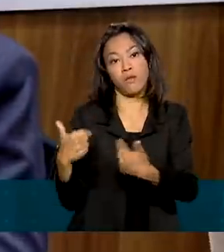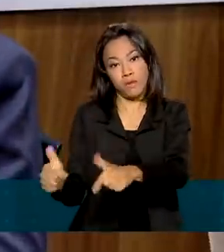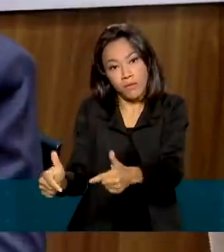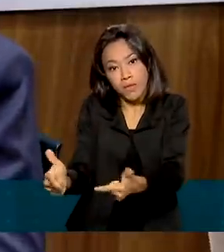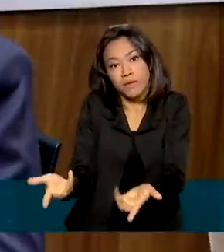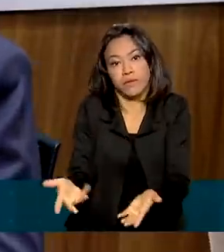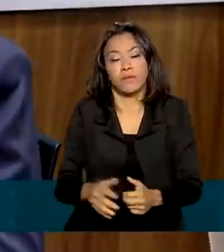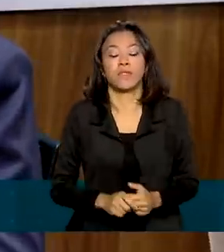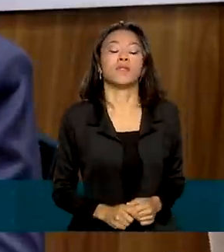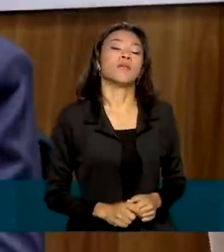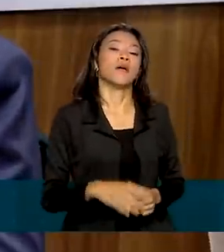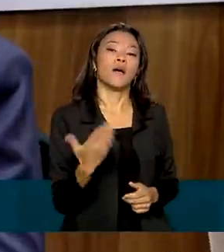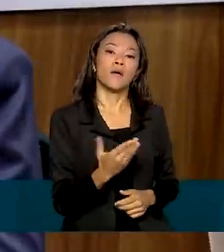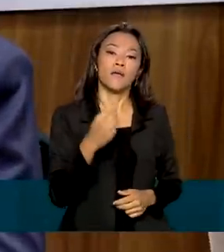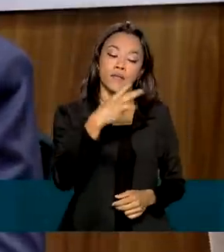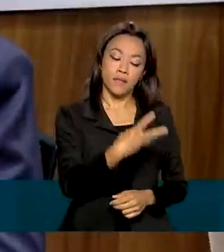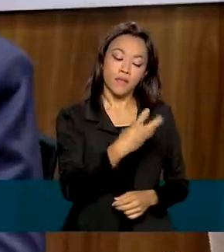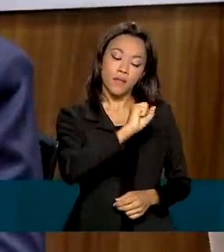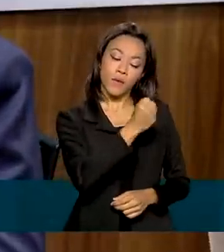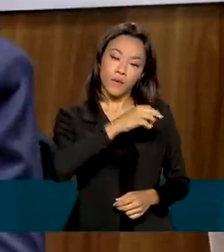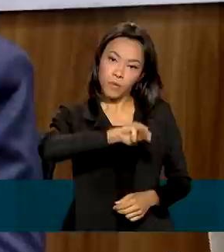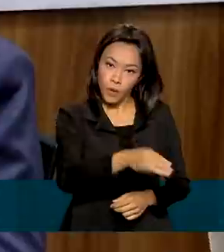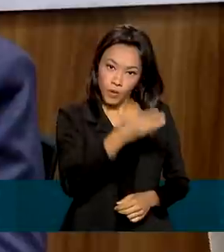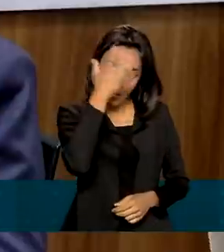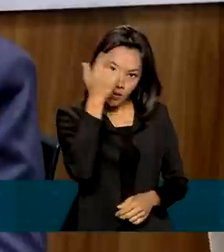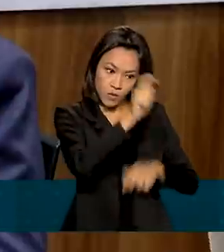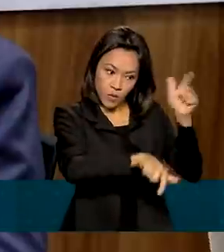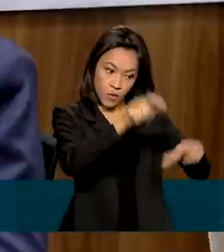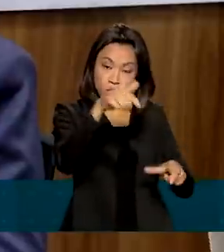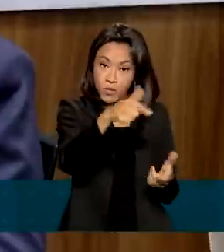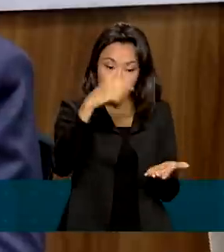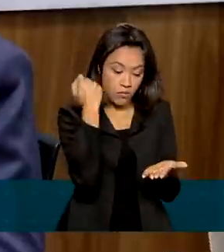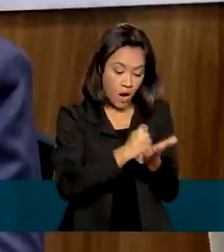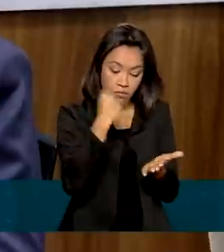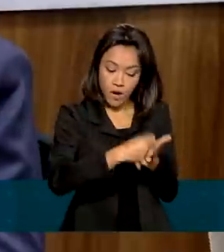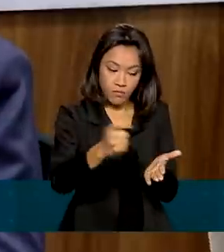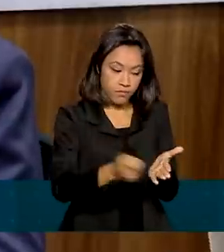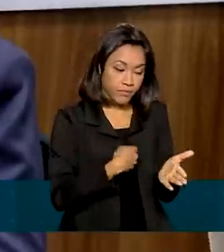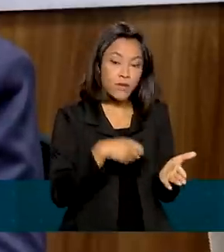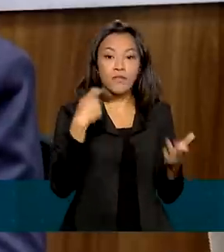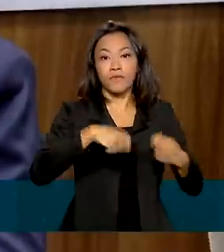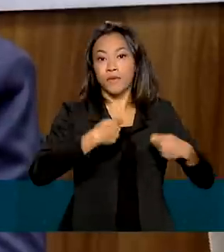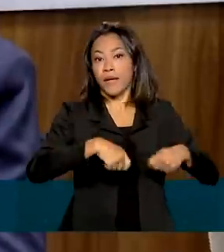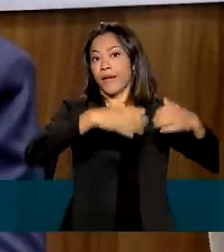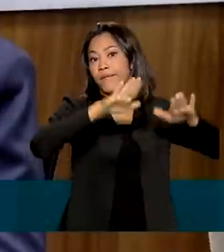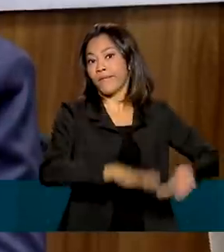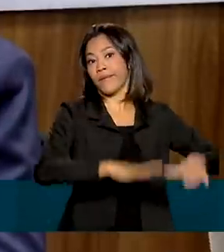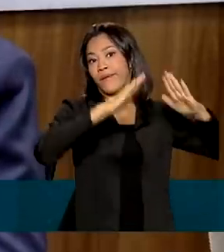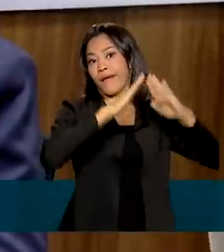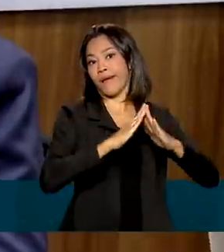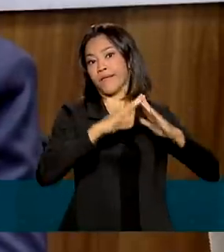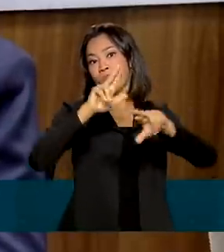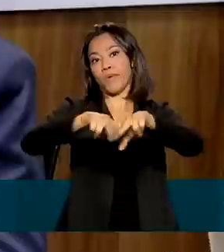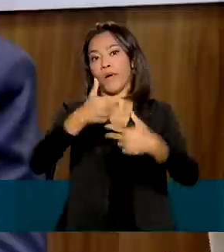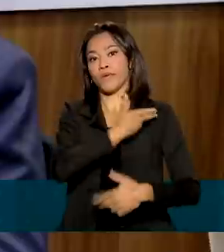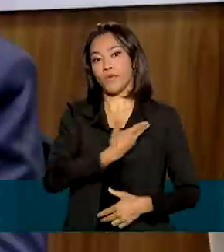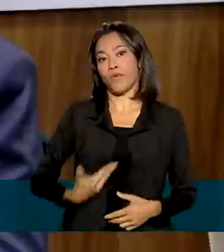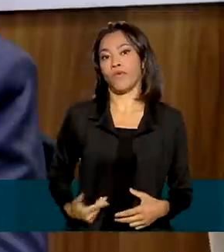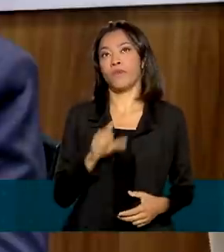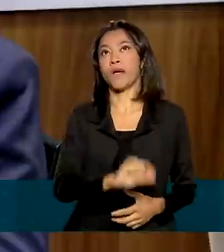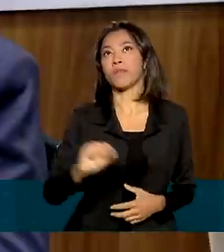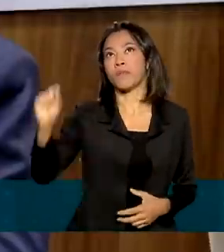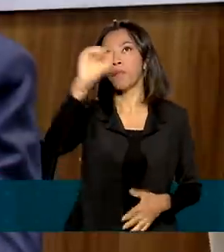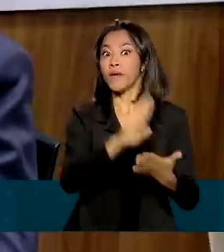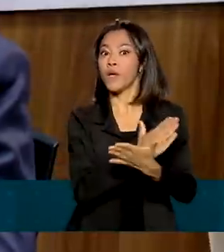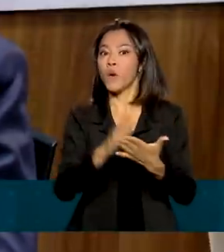emprego agora 38 milhões de brasileiros que viviam na informalidade foram obrigados a ficar em casa por governadores e alguns